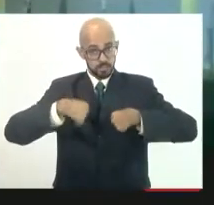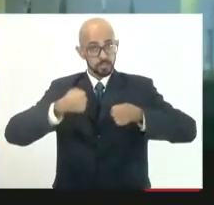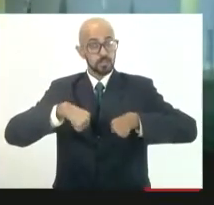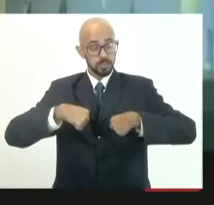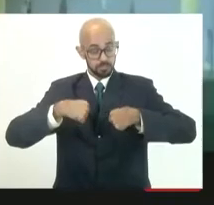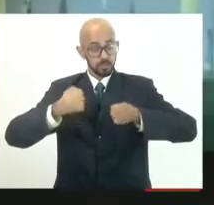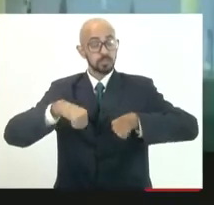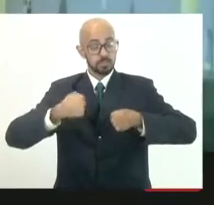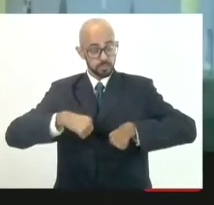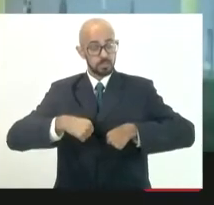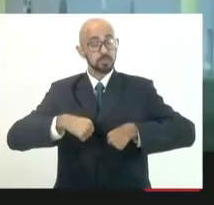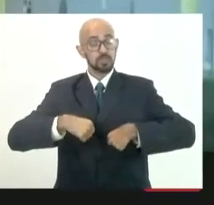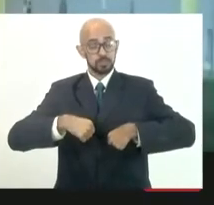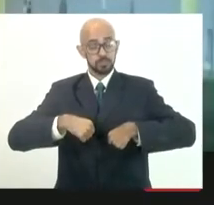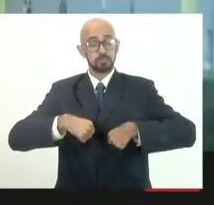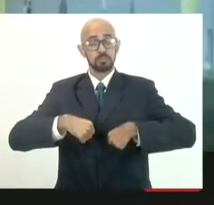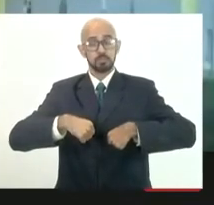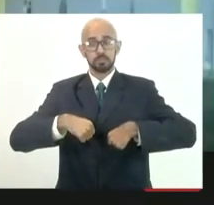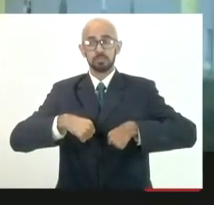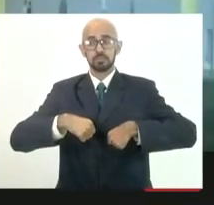tem que haver.